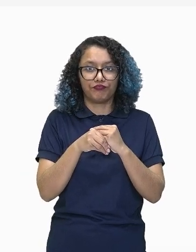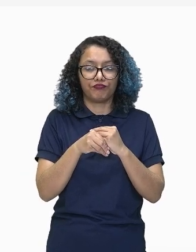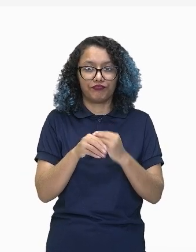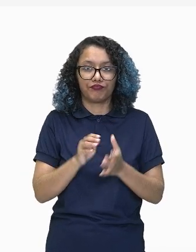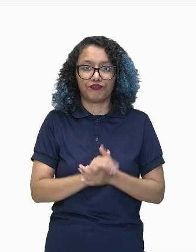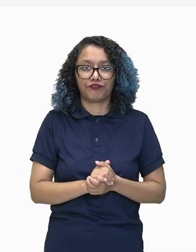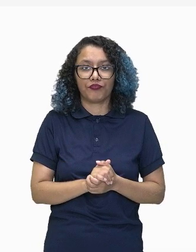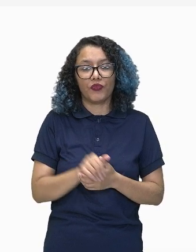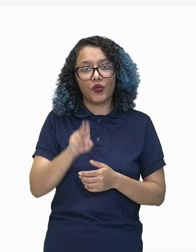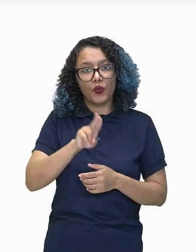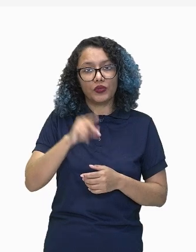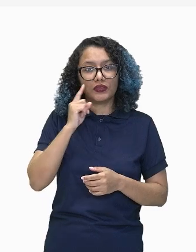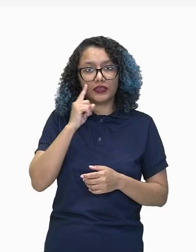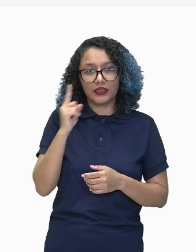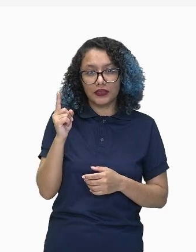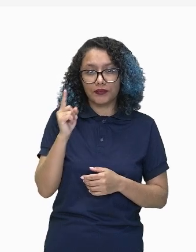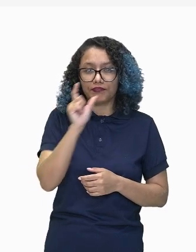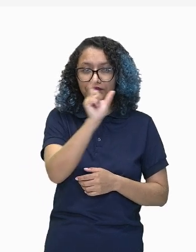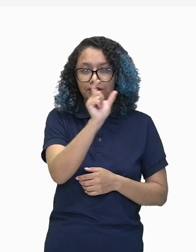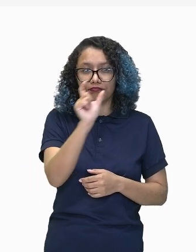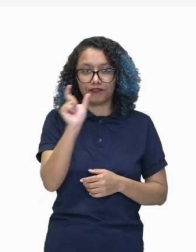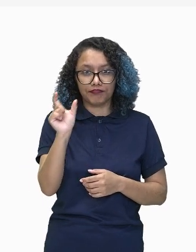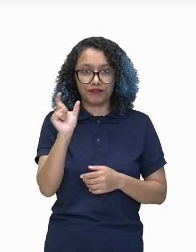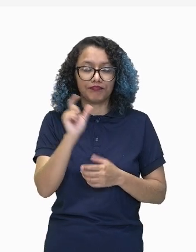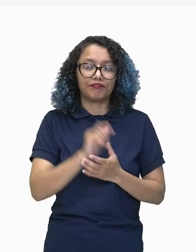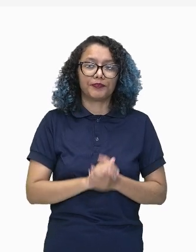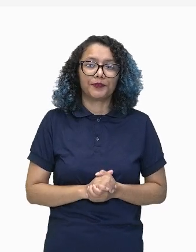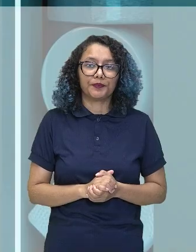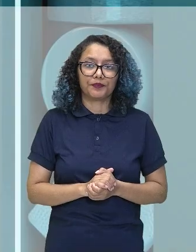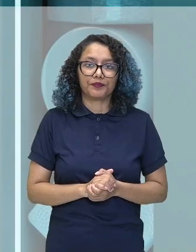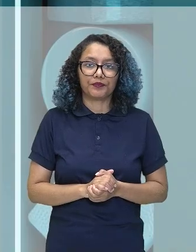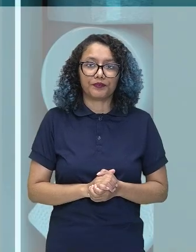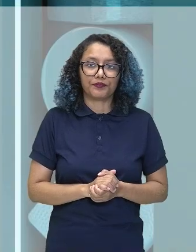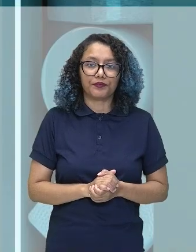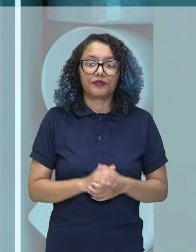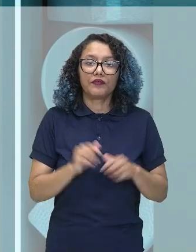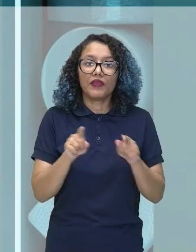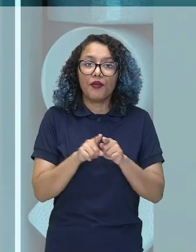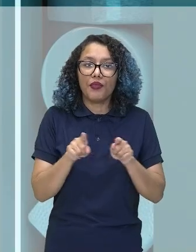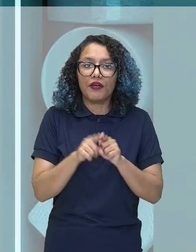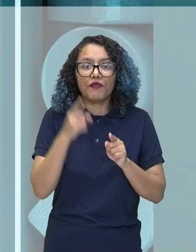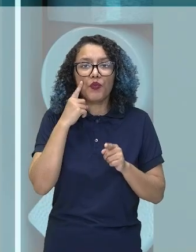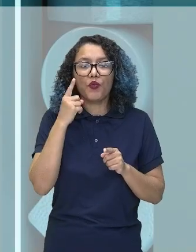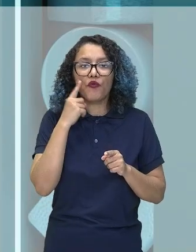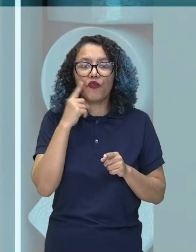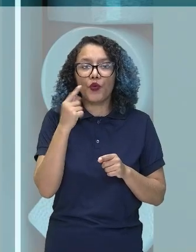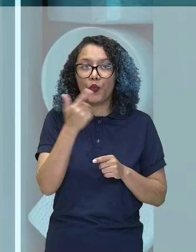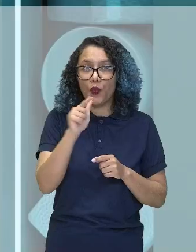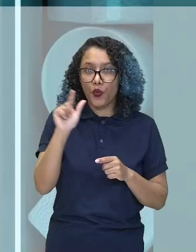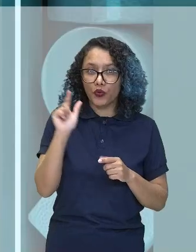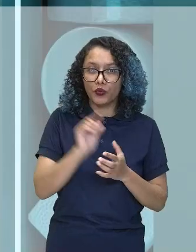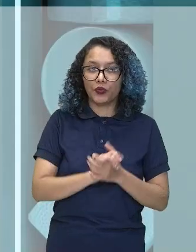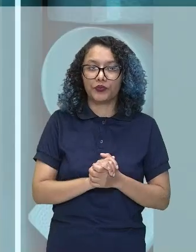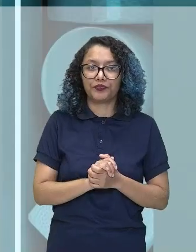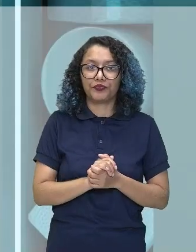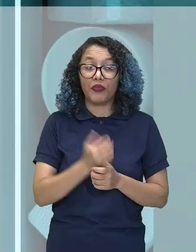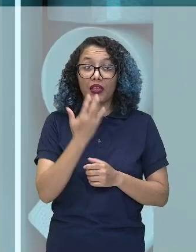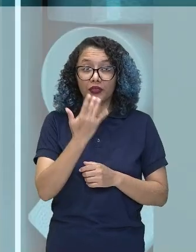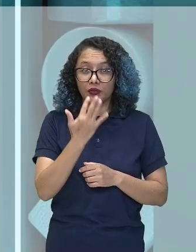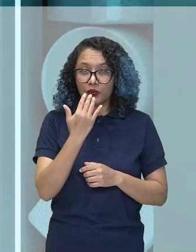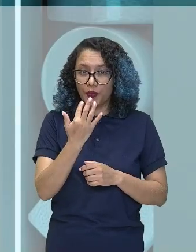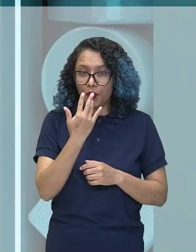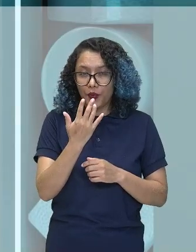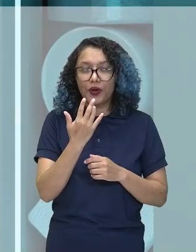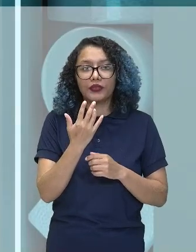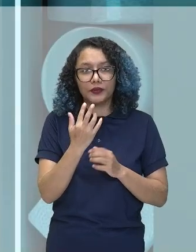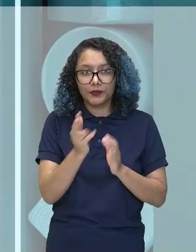sendo utilizados na nossa linguagem persuasiva. Eu quero revisar também com vocês as cores em língua inglesa, que é